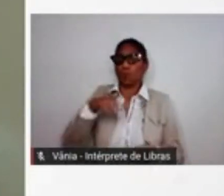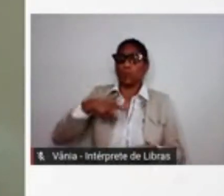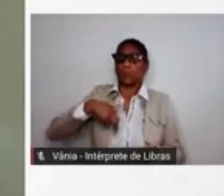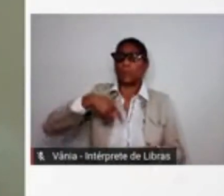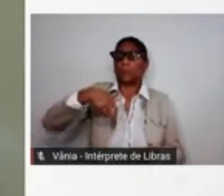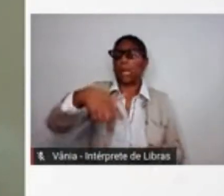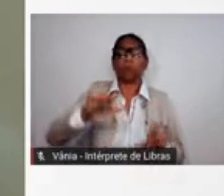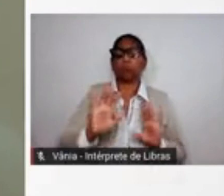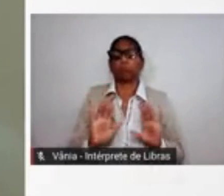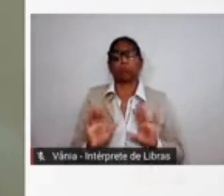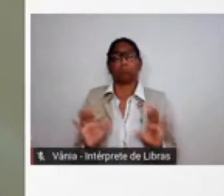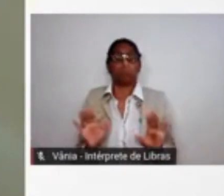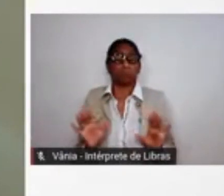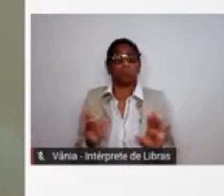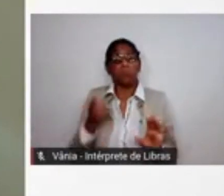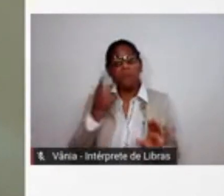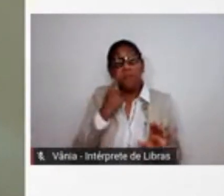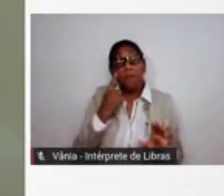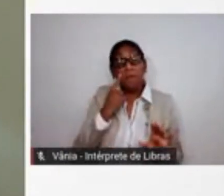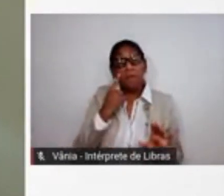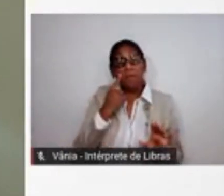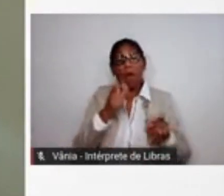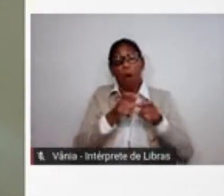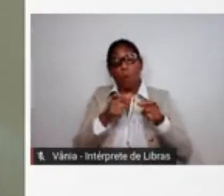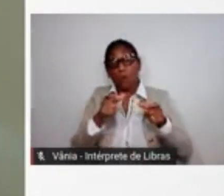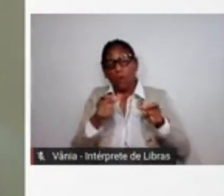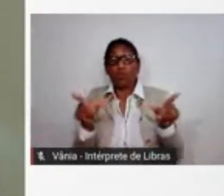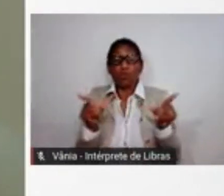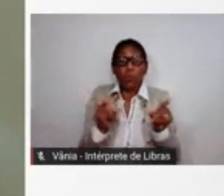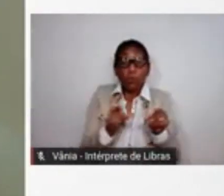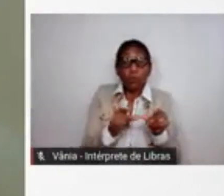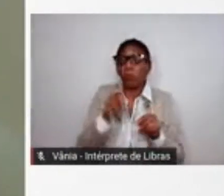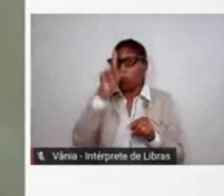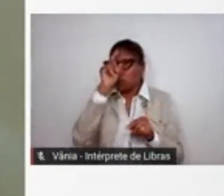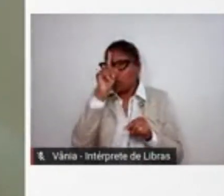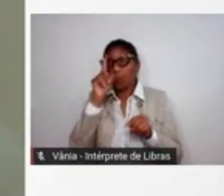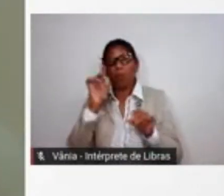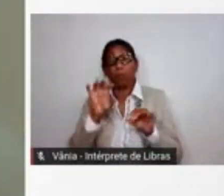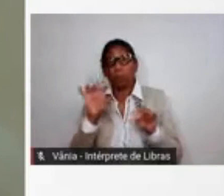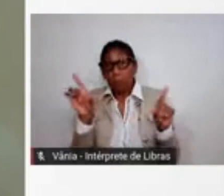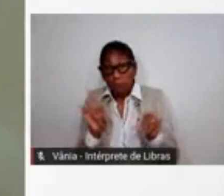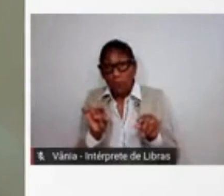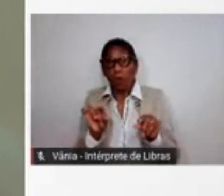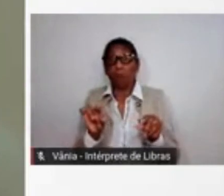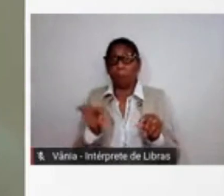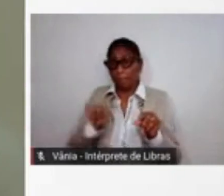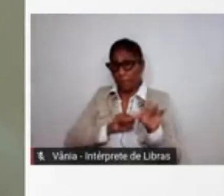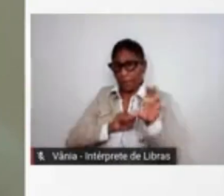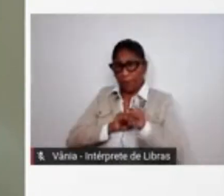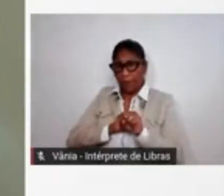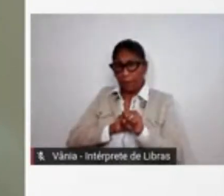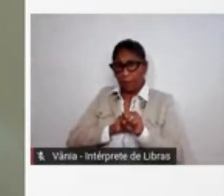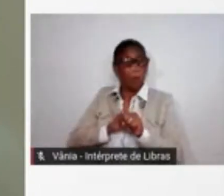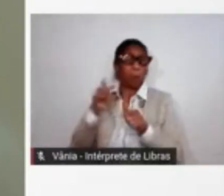vamos continuar observando os dados. Se os indicadores apontarem menor número de internações, menor número de infectados, não tem por